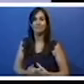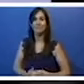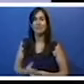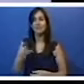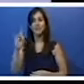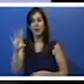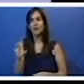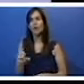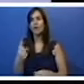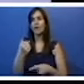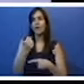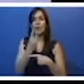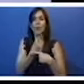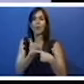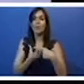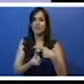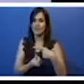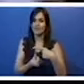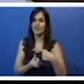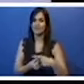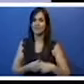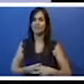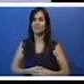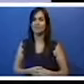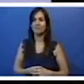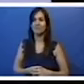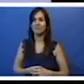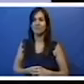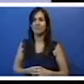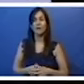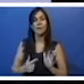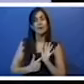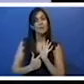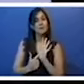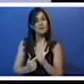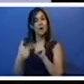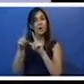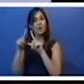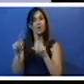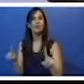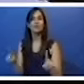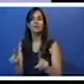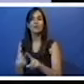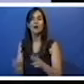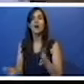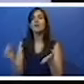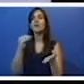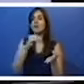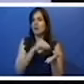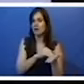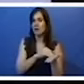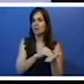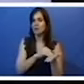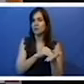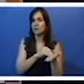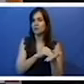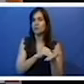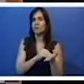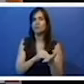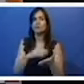certo somente Um cesto para representar o triângulo dentro do meu